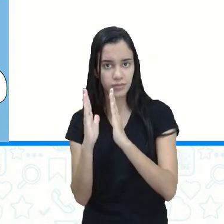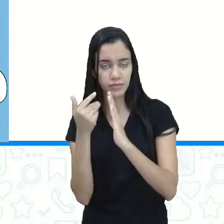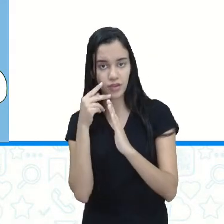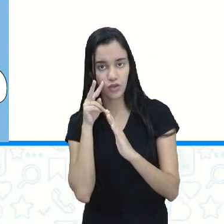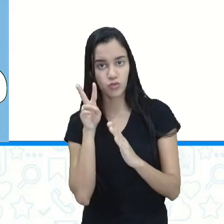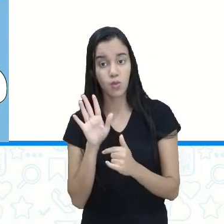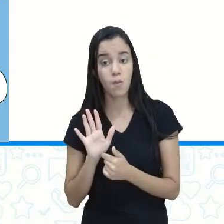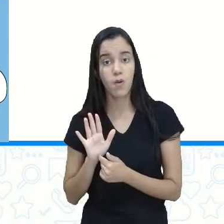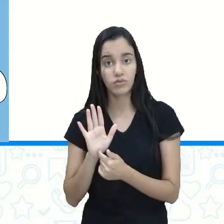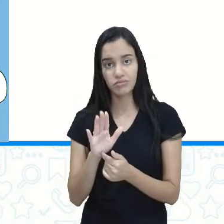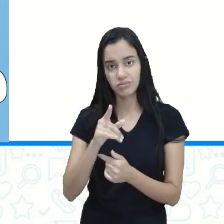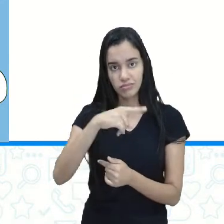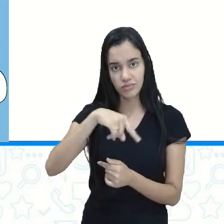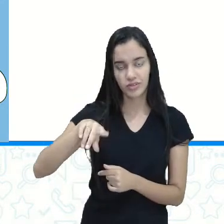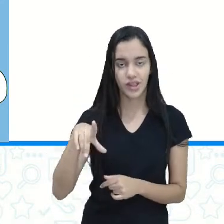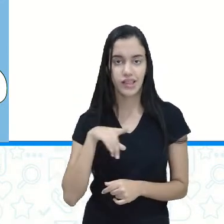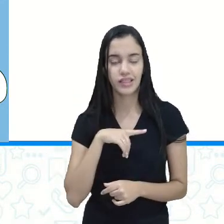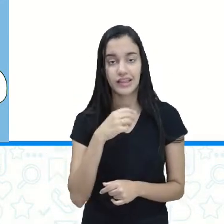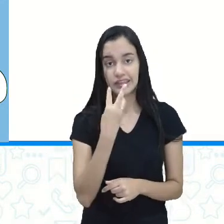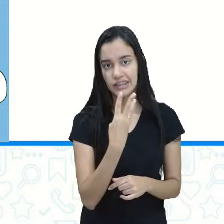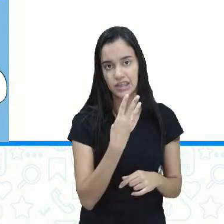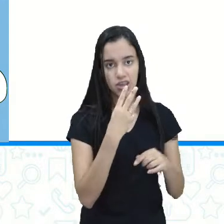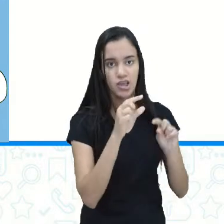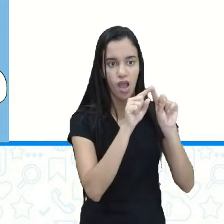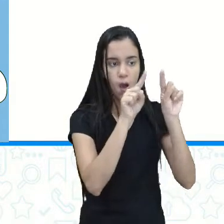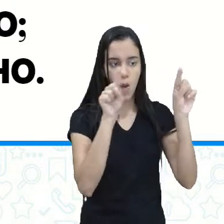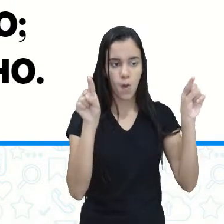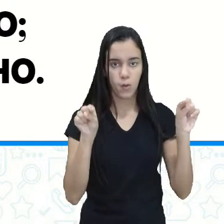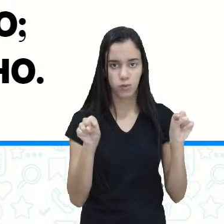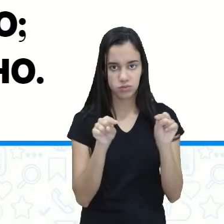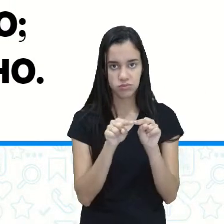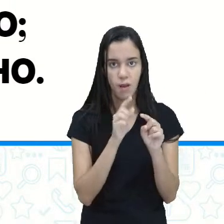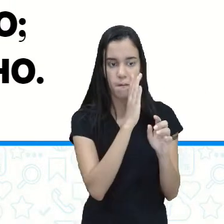estou mostrando para vocês têm apenas 3 quadrinhos.